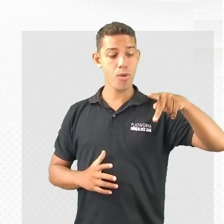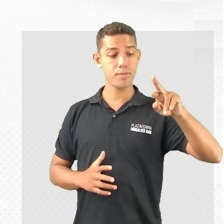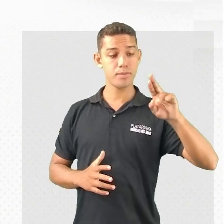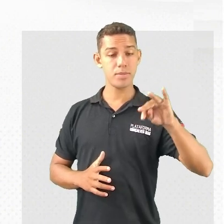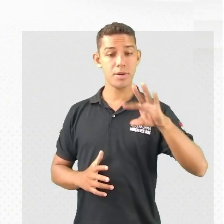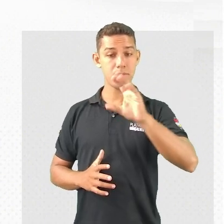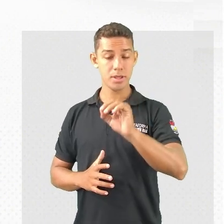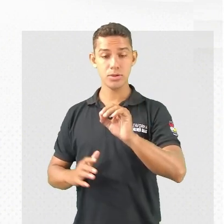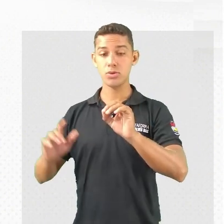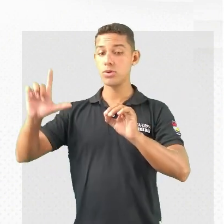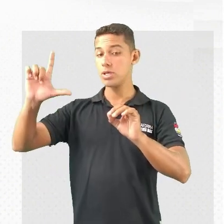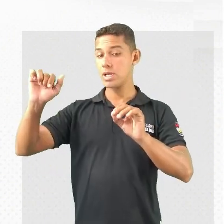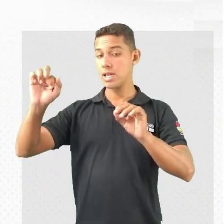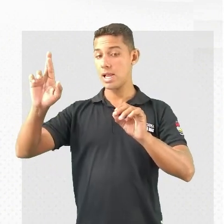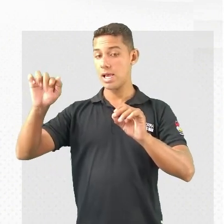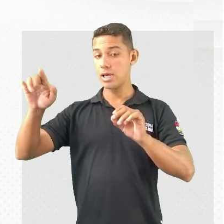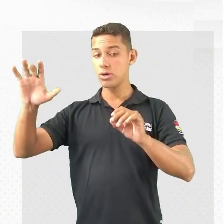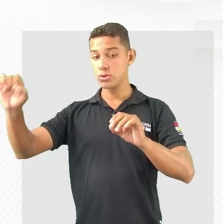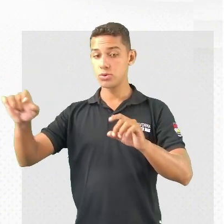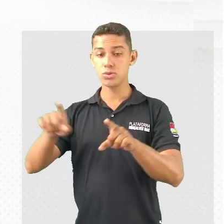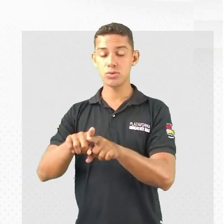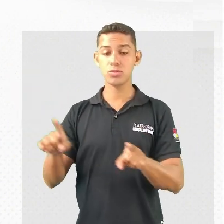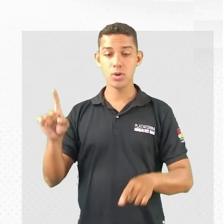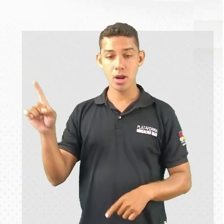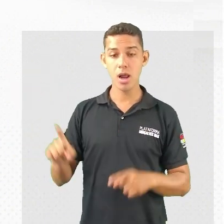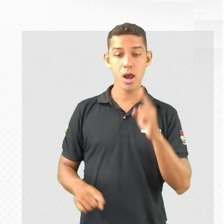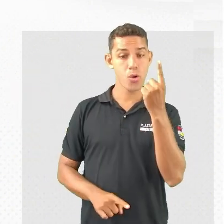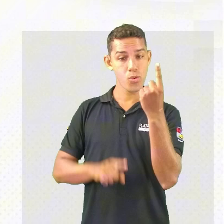Usando para isso a escala 1 para 50.